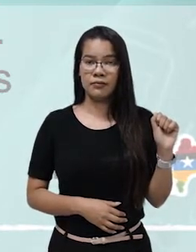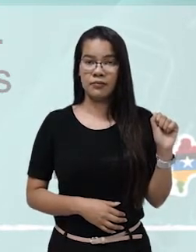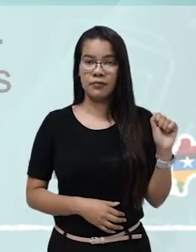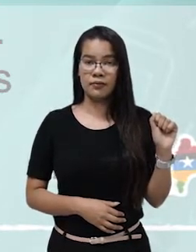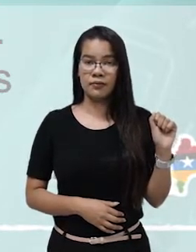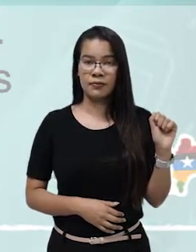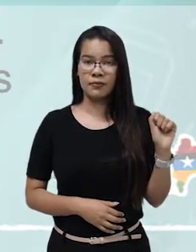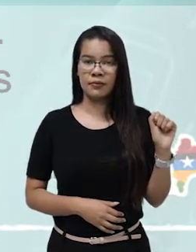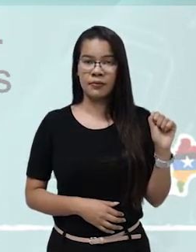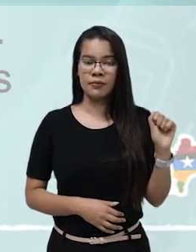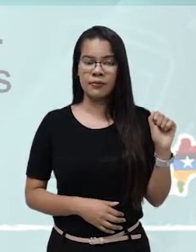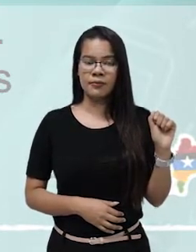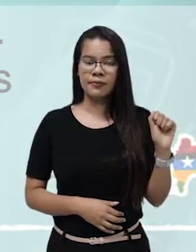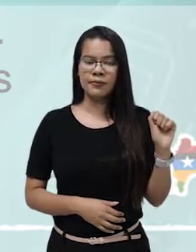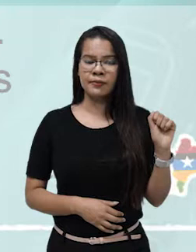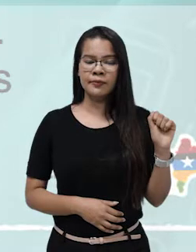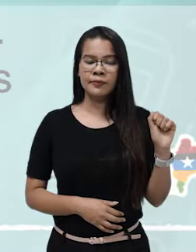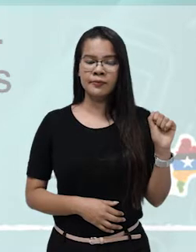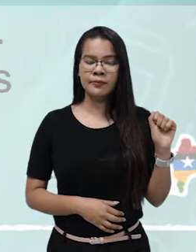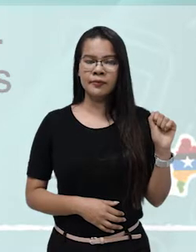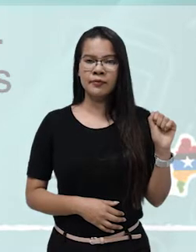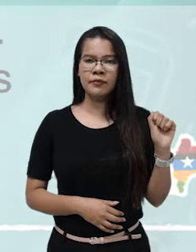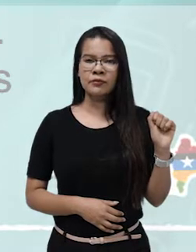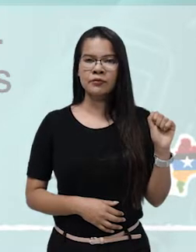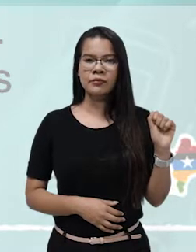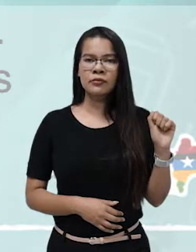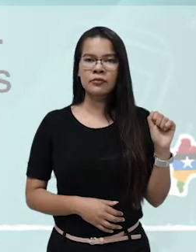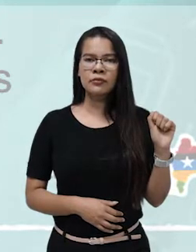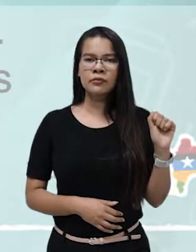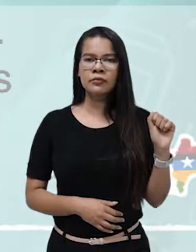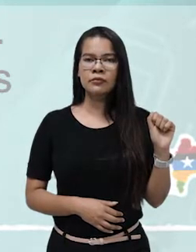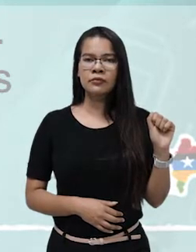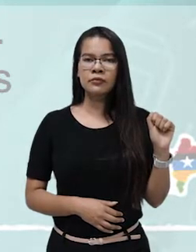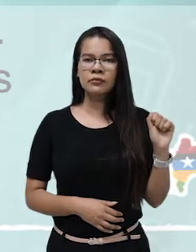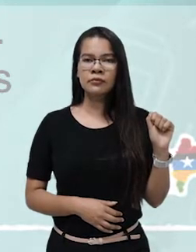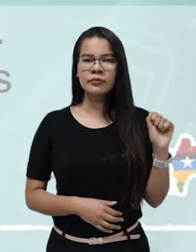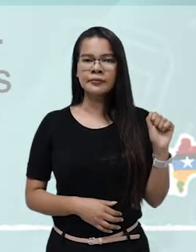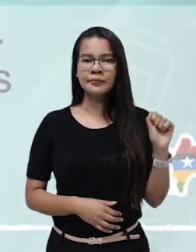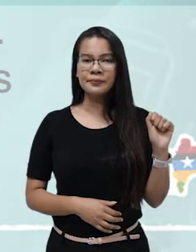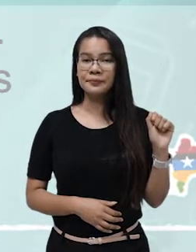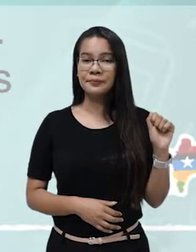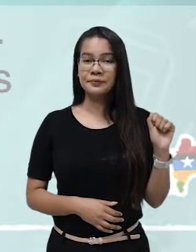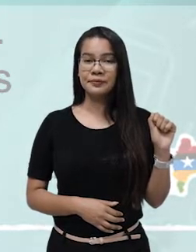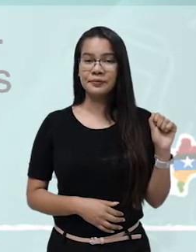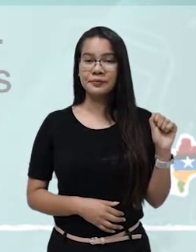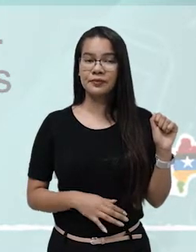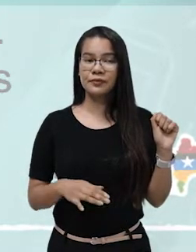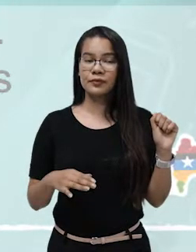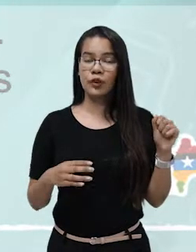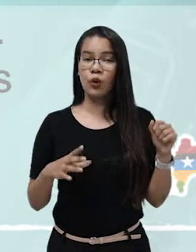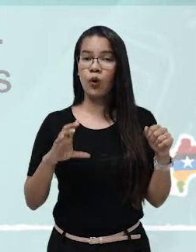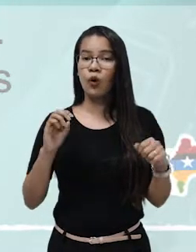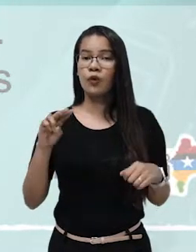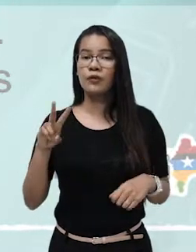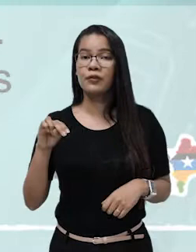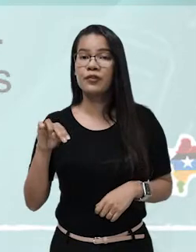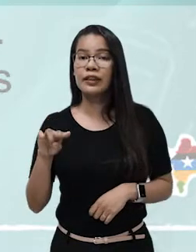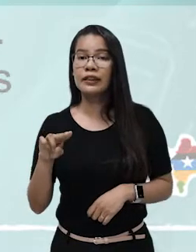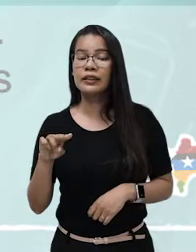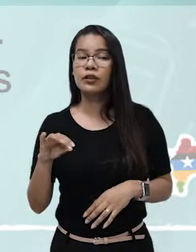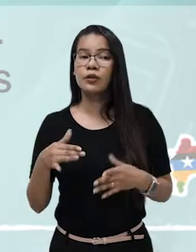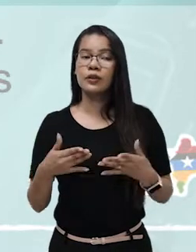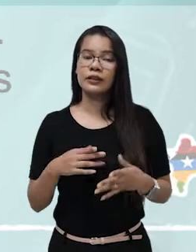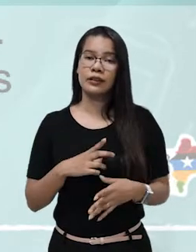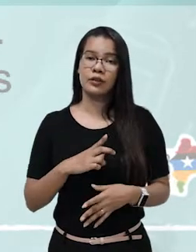momento, os teóricos revêem os conceitos. Eles provêm a casa do necessário. Convém, quando tem um acento